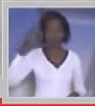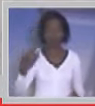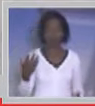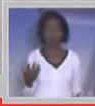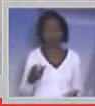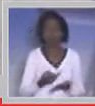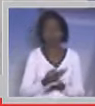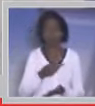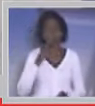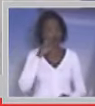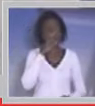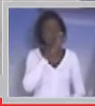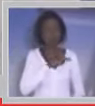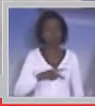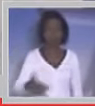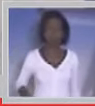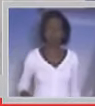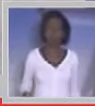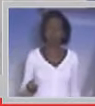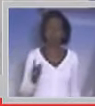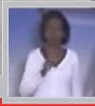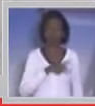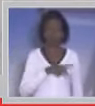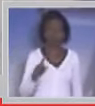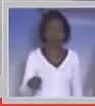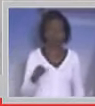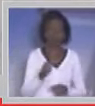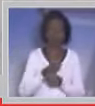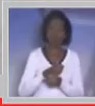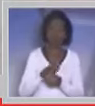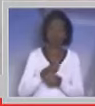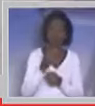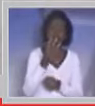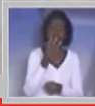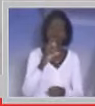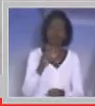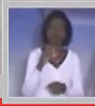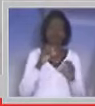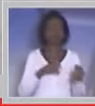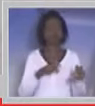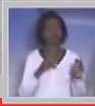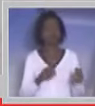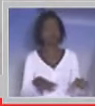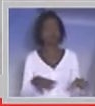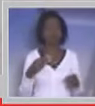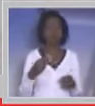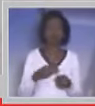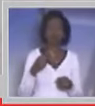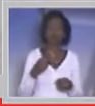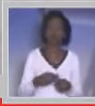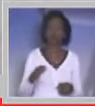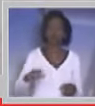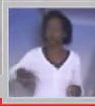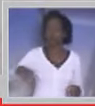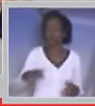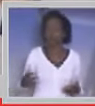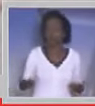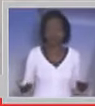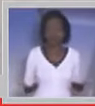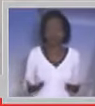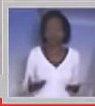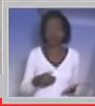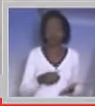absurdo seu presidente professor que estão lecionando há há muitos anos há 30 anos na rede Municipal nessa área foram